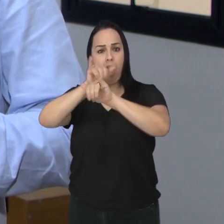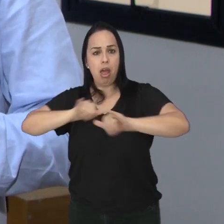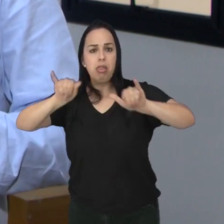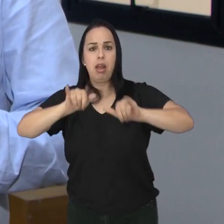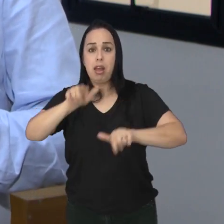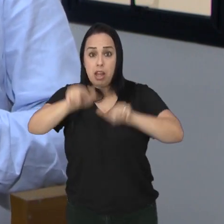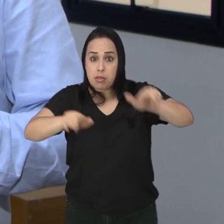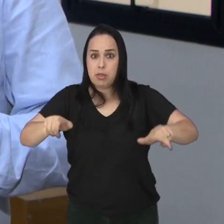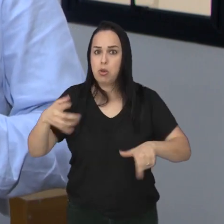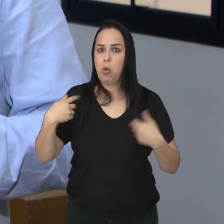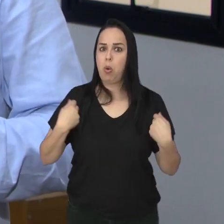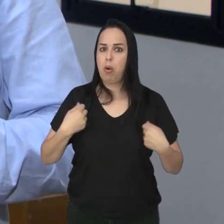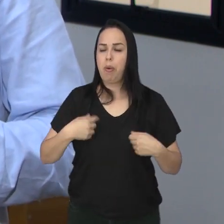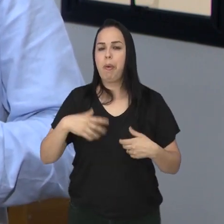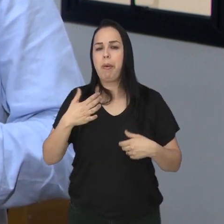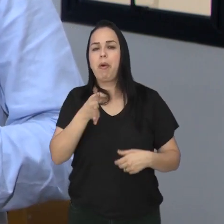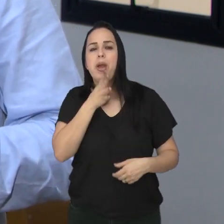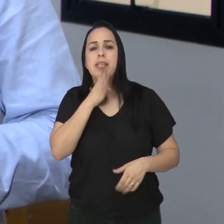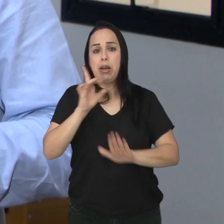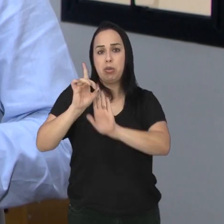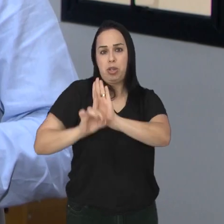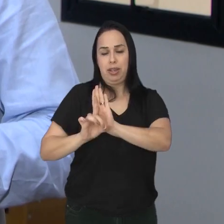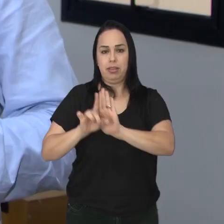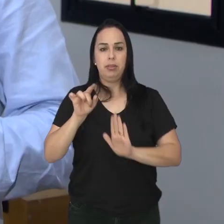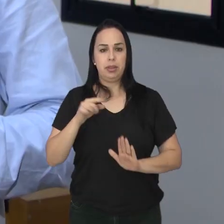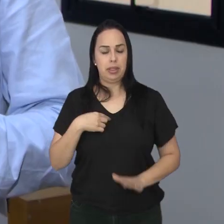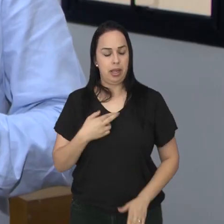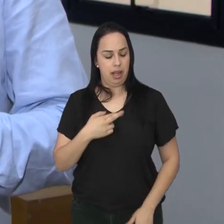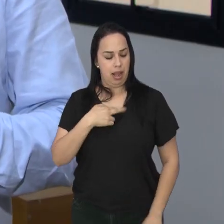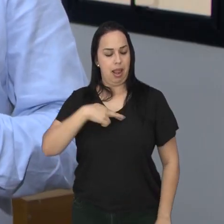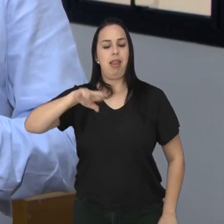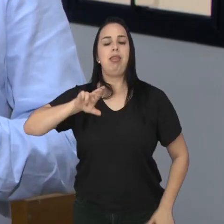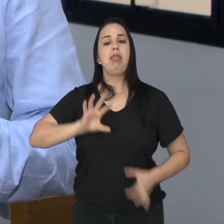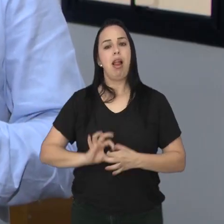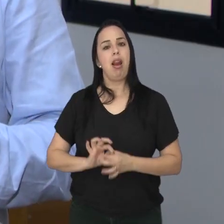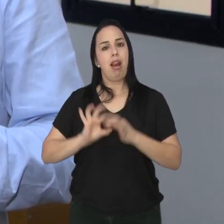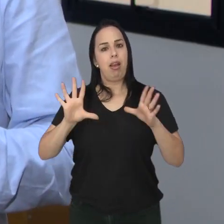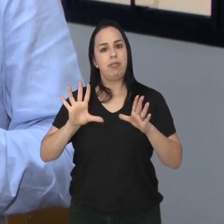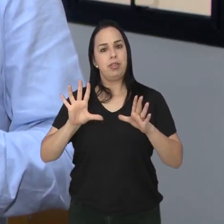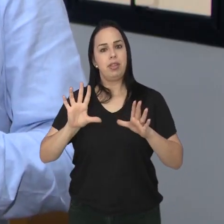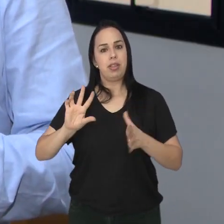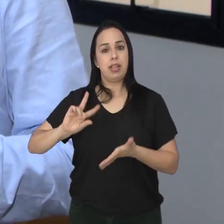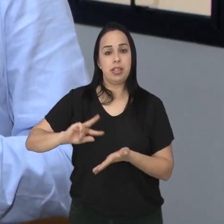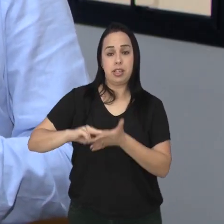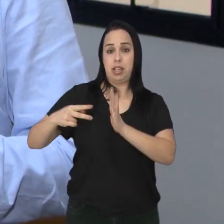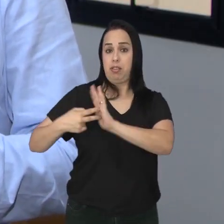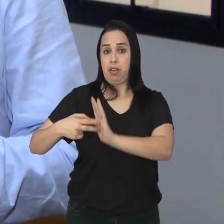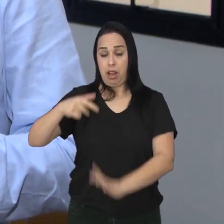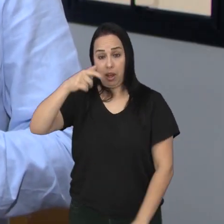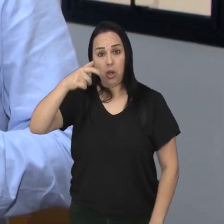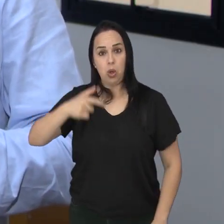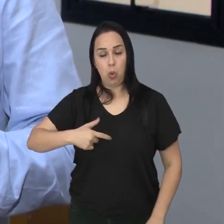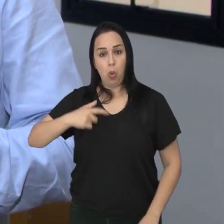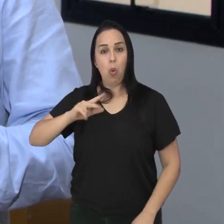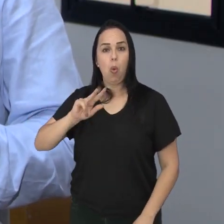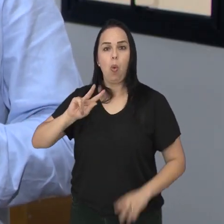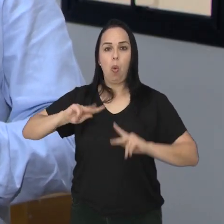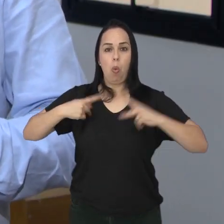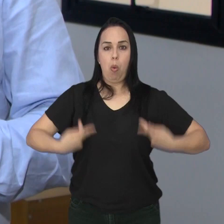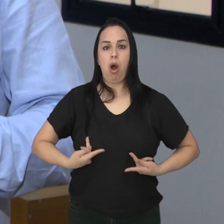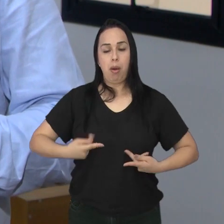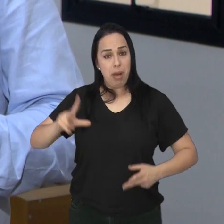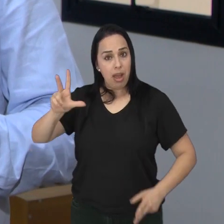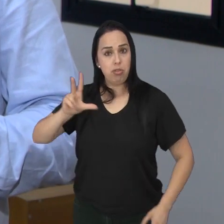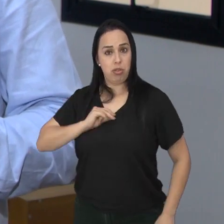tribuna, divulgando para que as pessoas realmente conheçam seus direitos. Porque a liberdade religiosa, ela vem da dignidade do homem, a